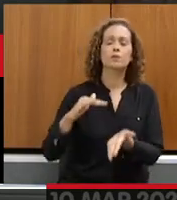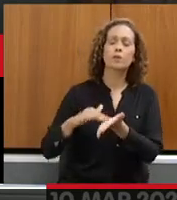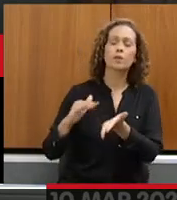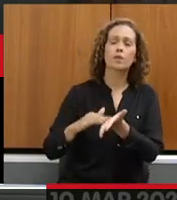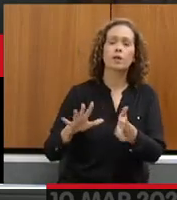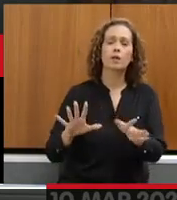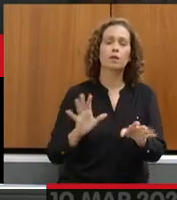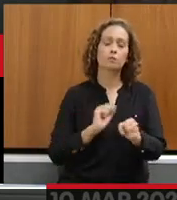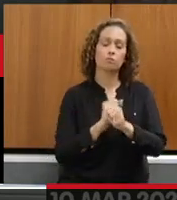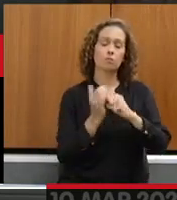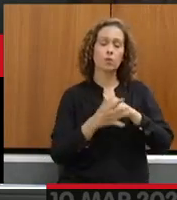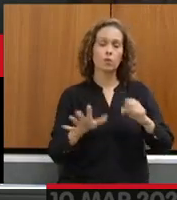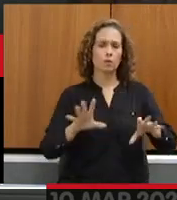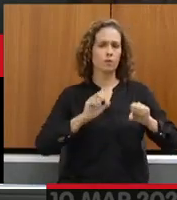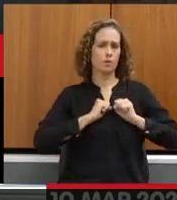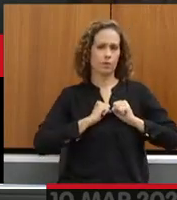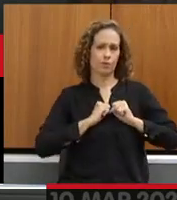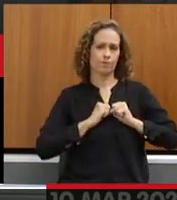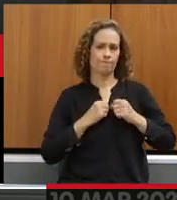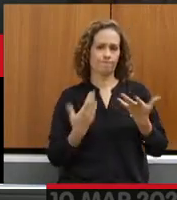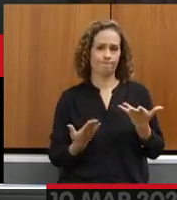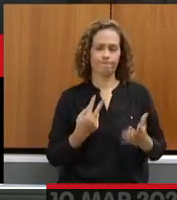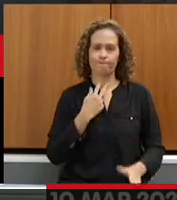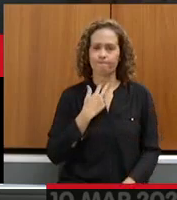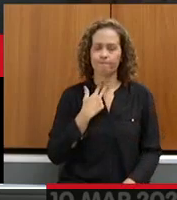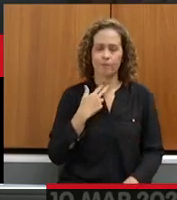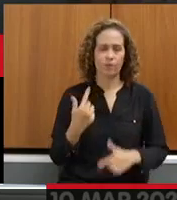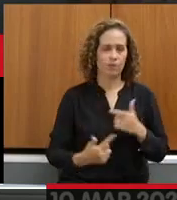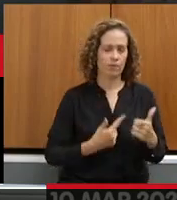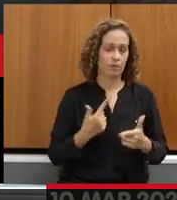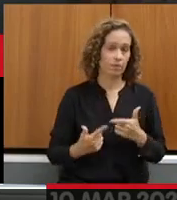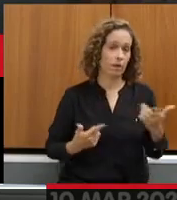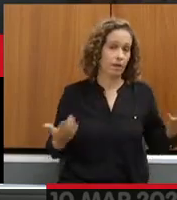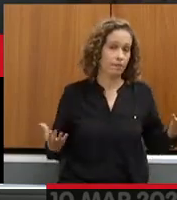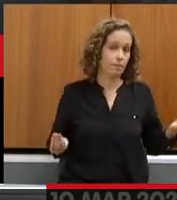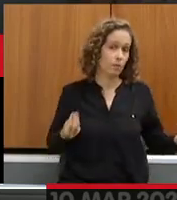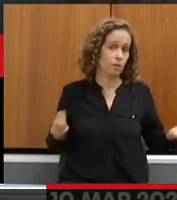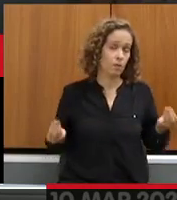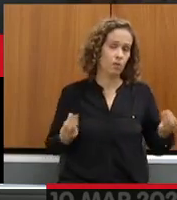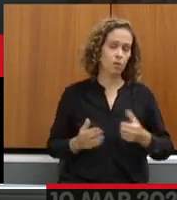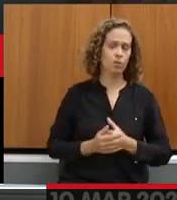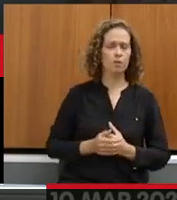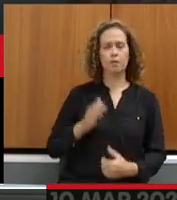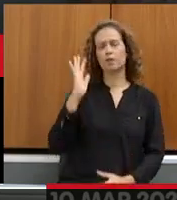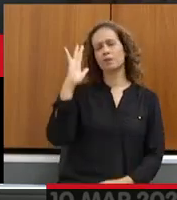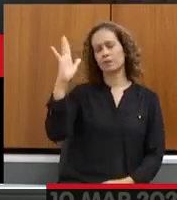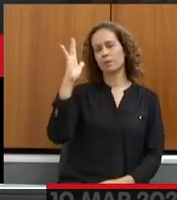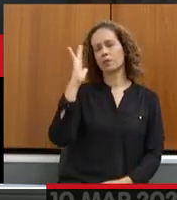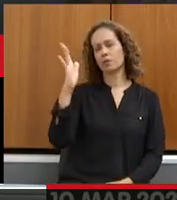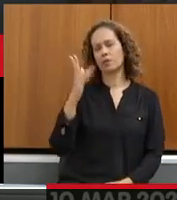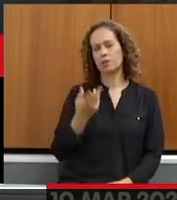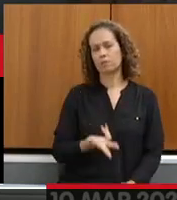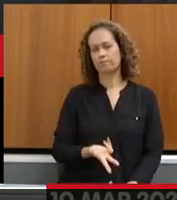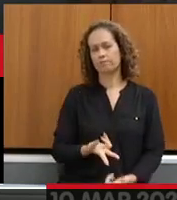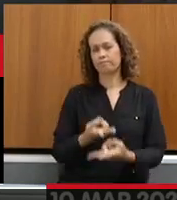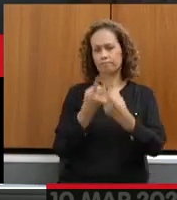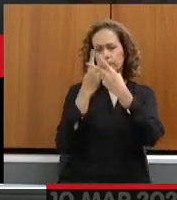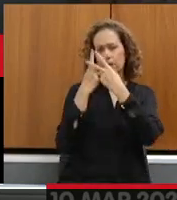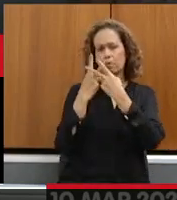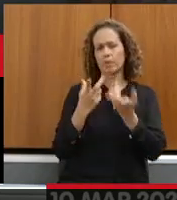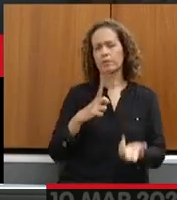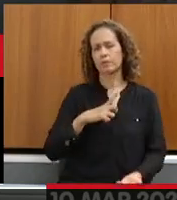convite E afaste o seu Staff na frente também imagine o trauma que seria